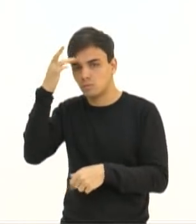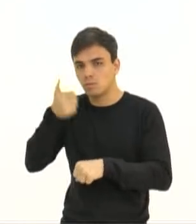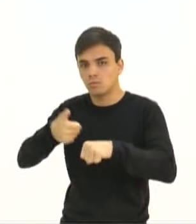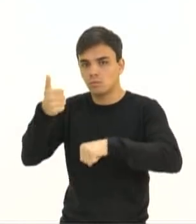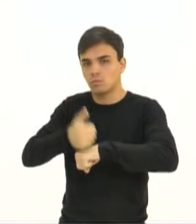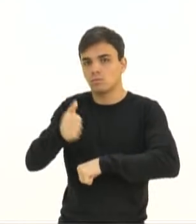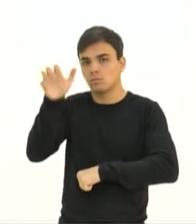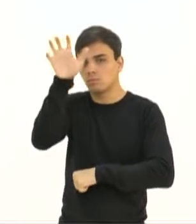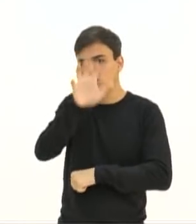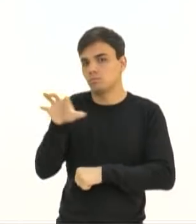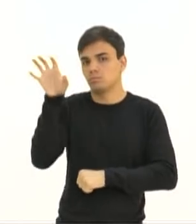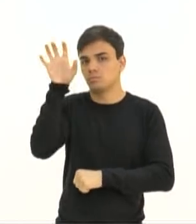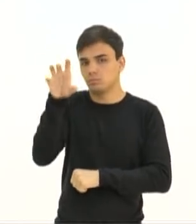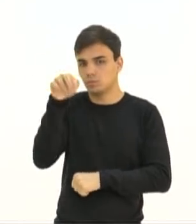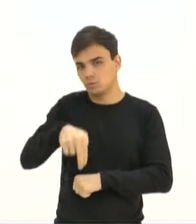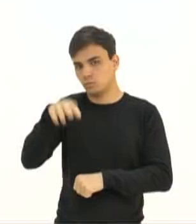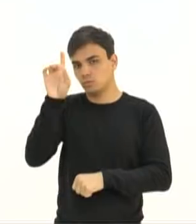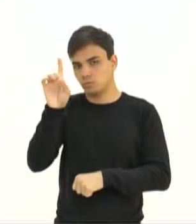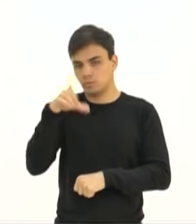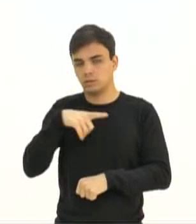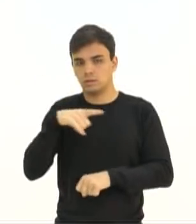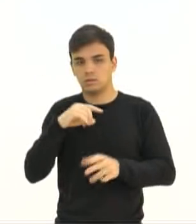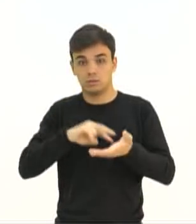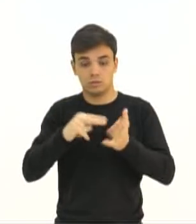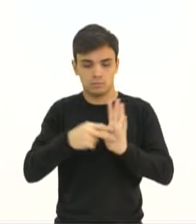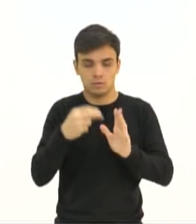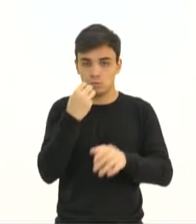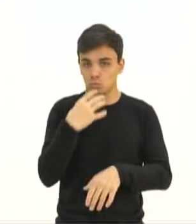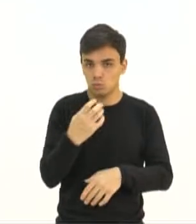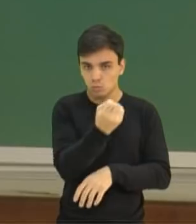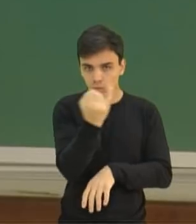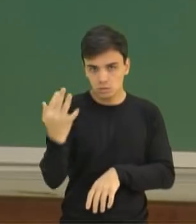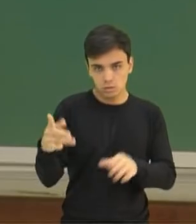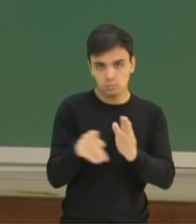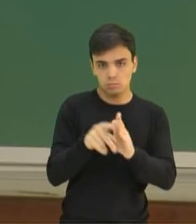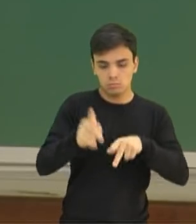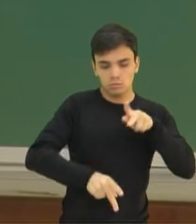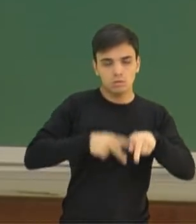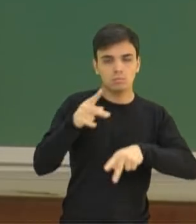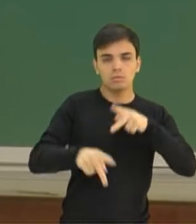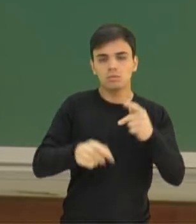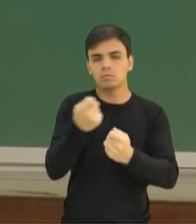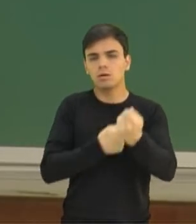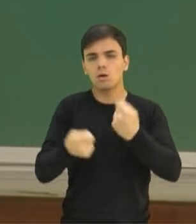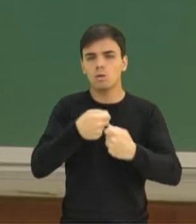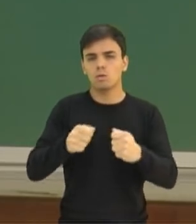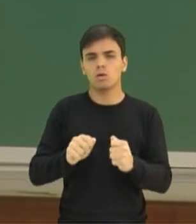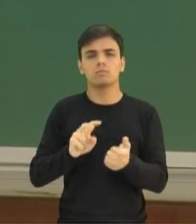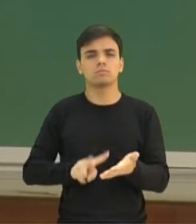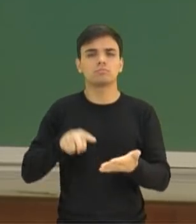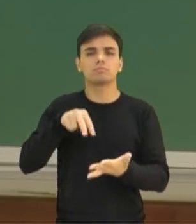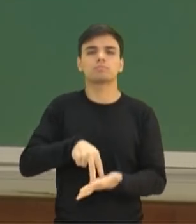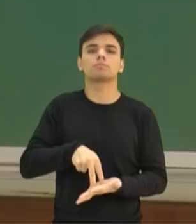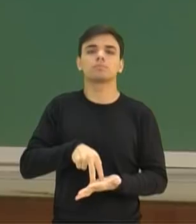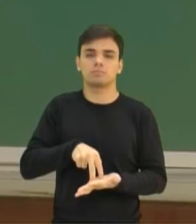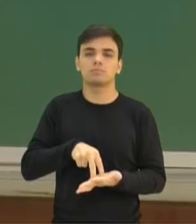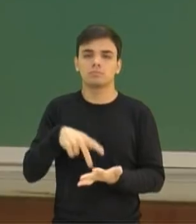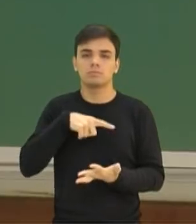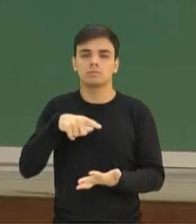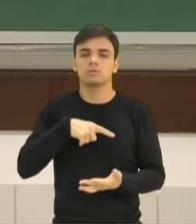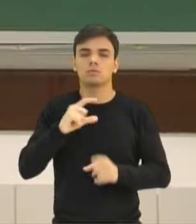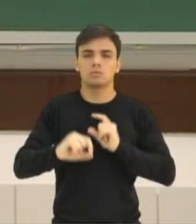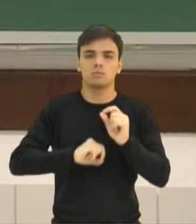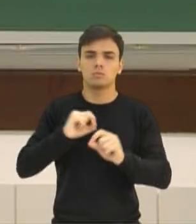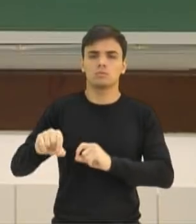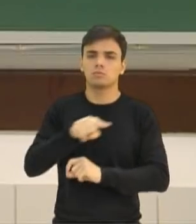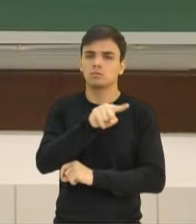ali uma quantidade bem significativa da população economicamente ativa. O que é essa palavrinha